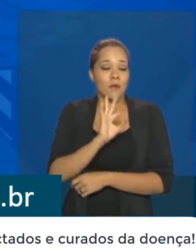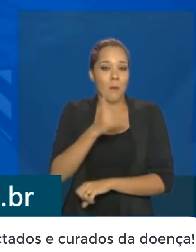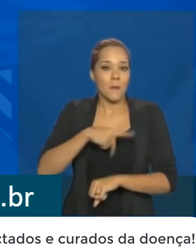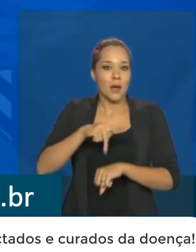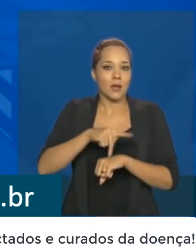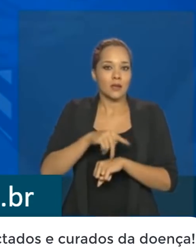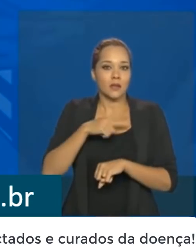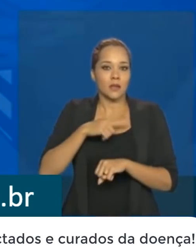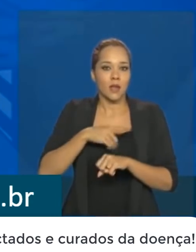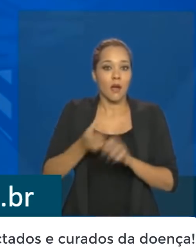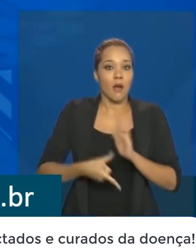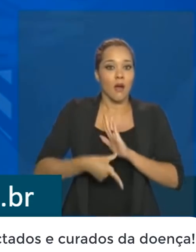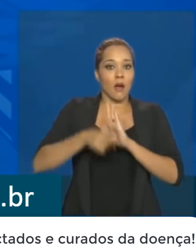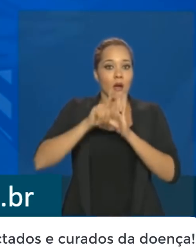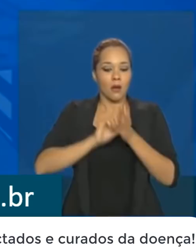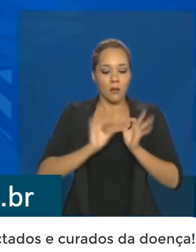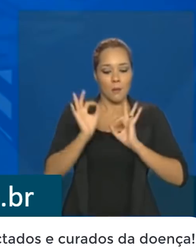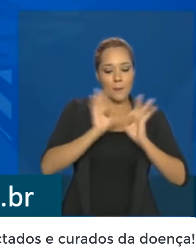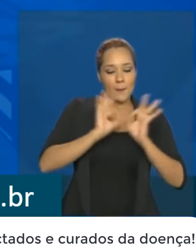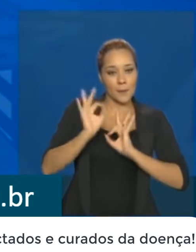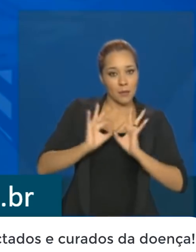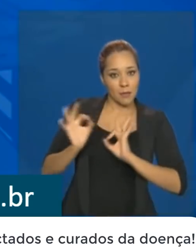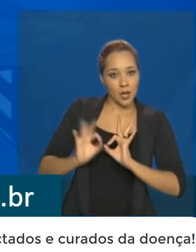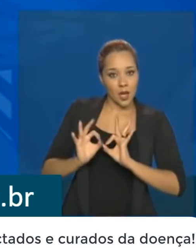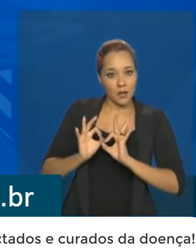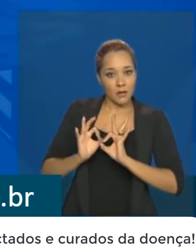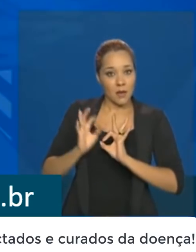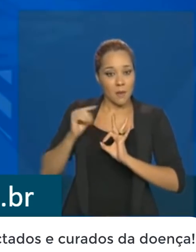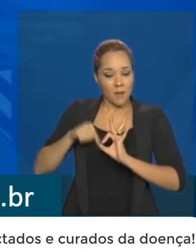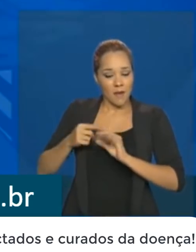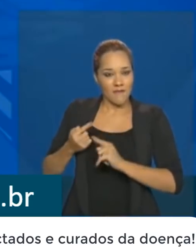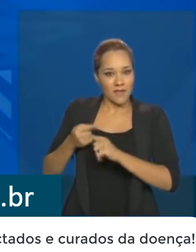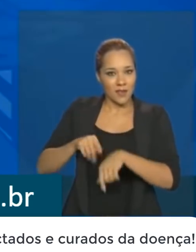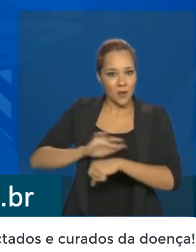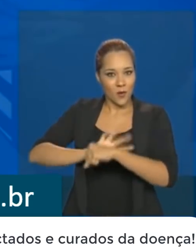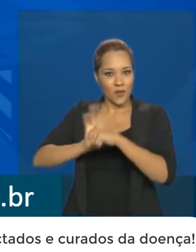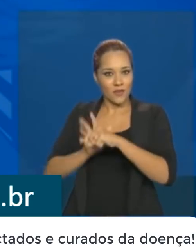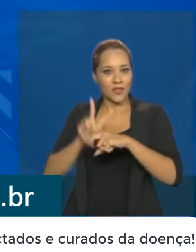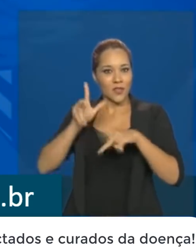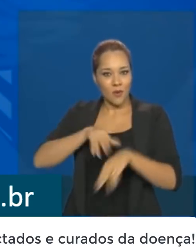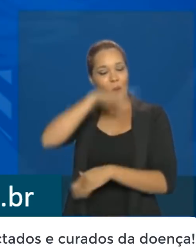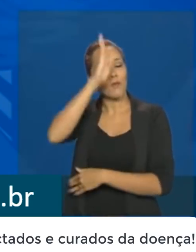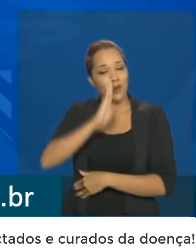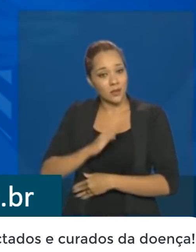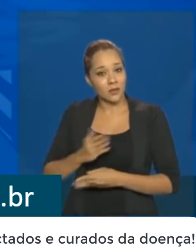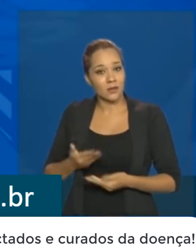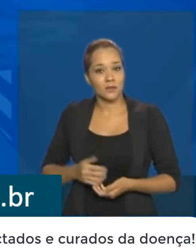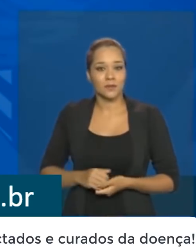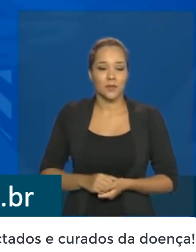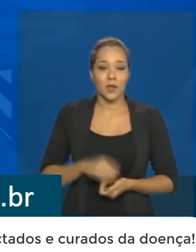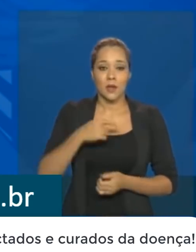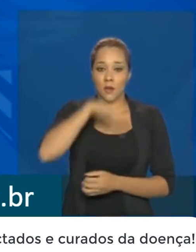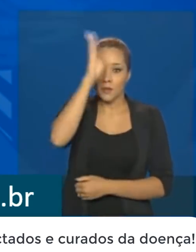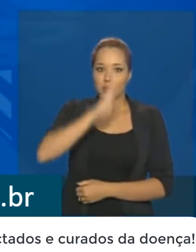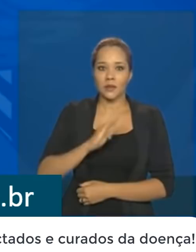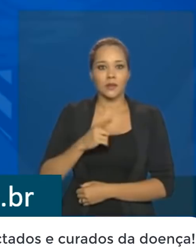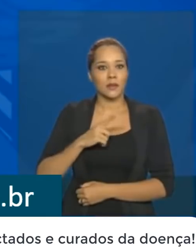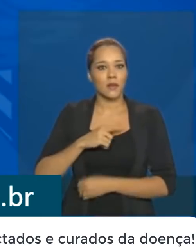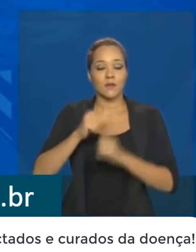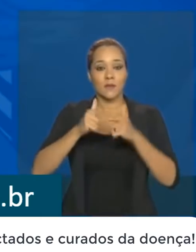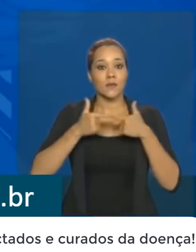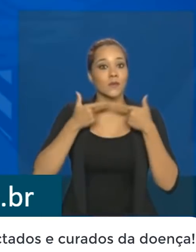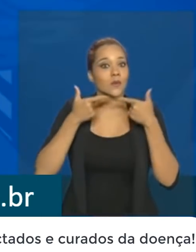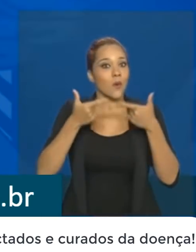tenha se preparado tanto para enfrentar o coronavírus como o Brasil fez. O Brasil teve essa sorte